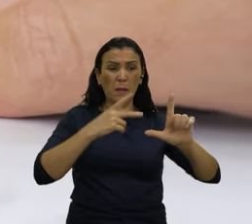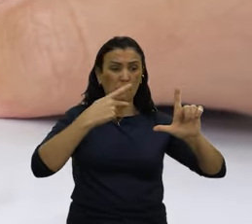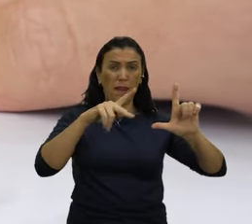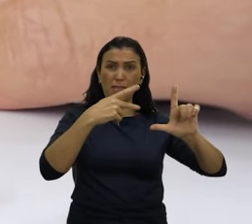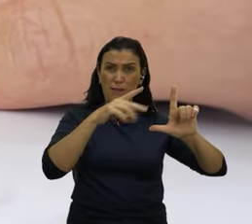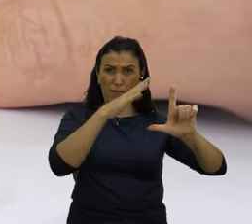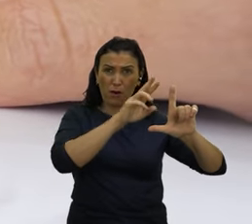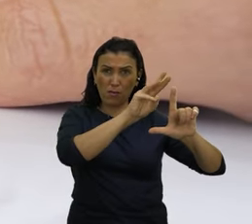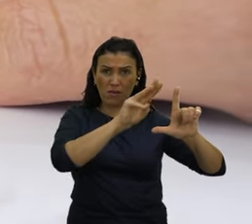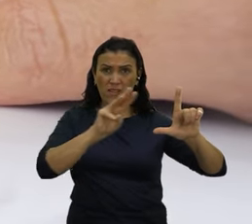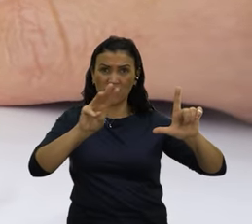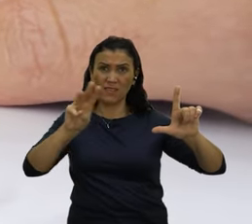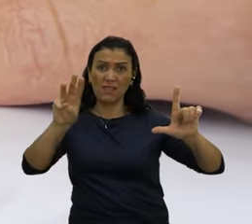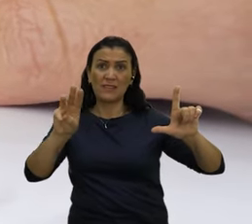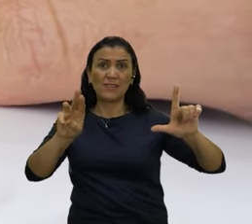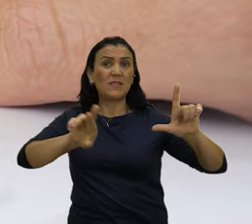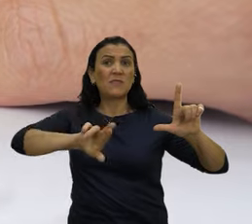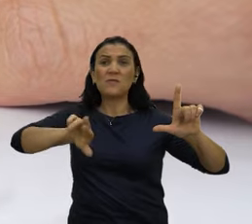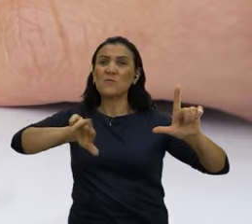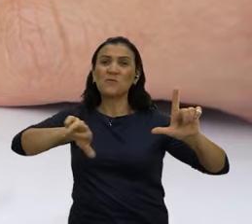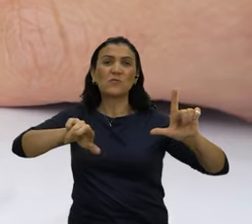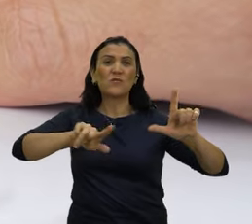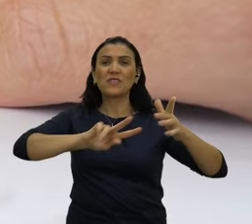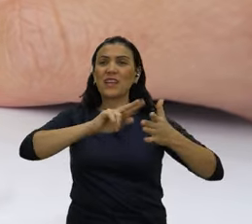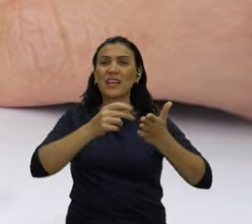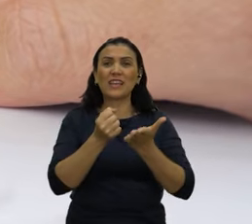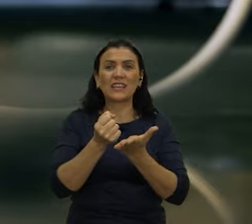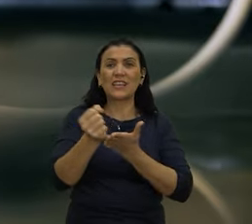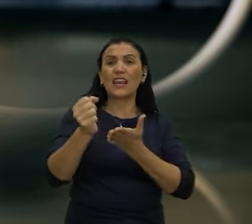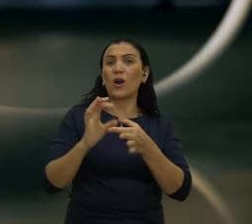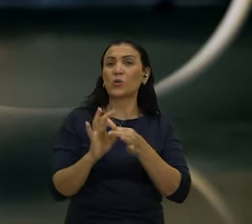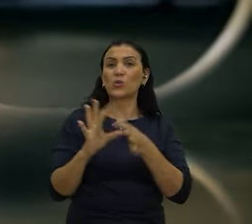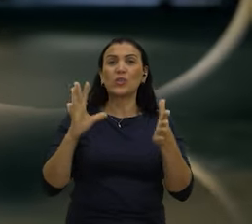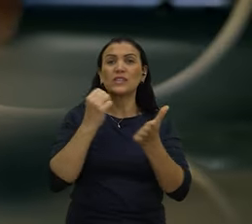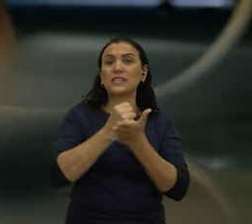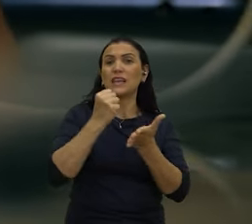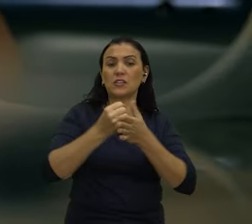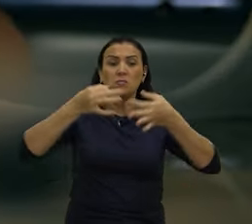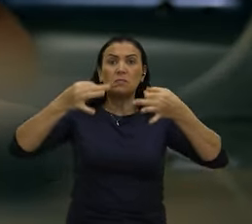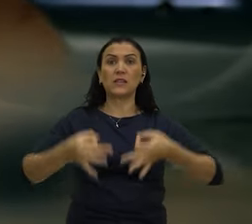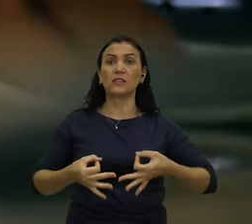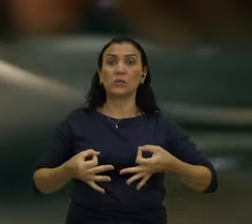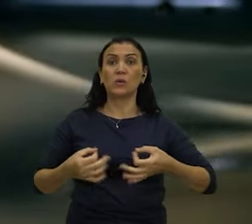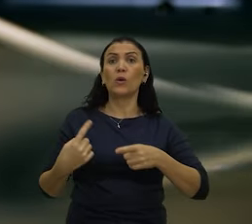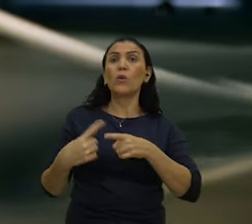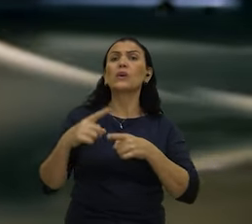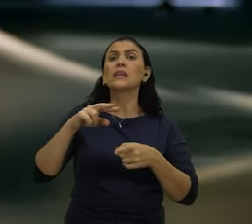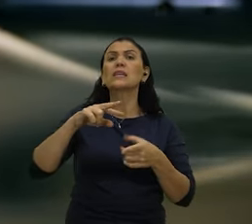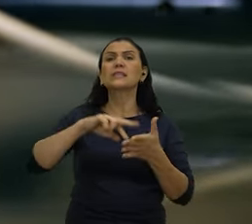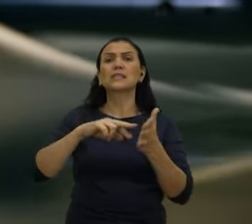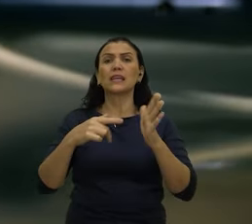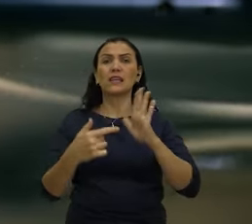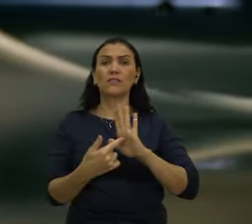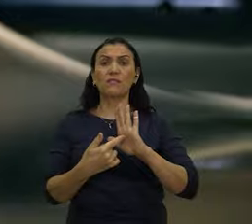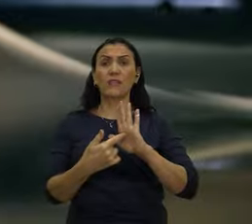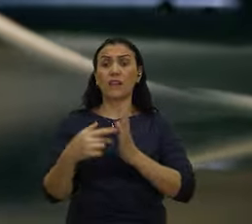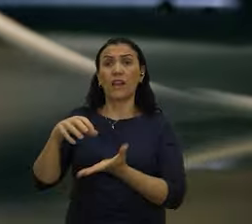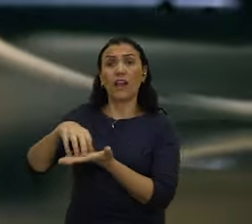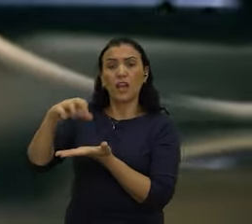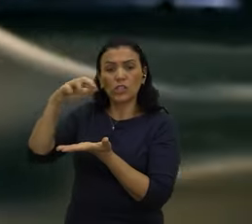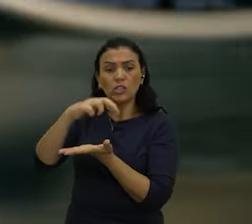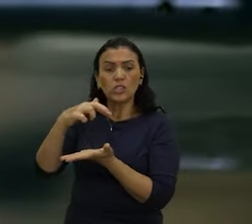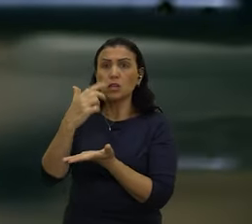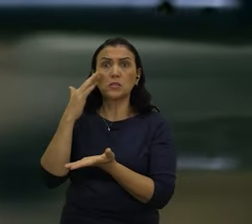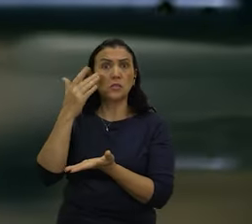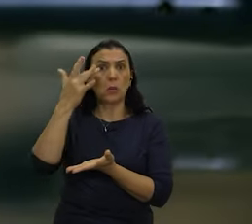plataformas em 2023 não eram homologados, ou seja, não passaram por fiscalização da